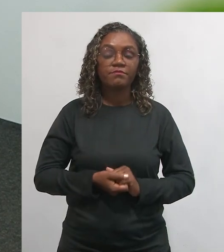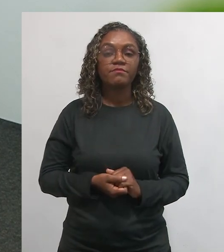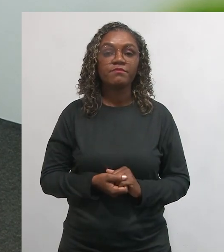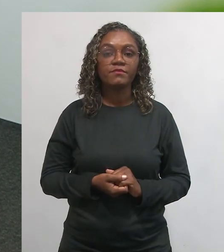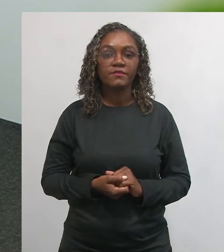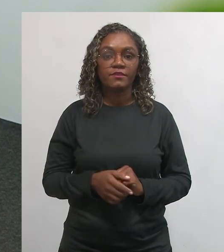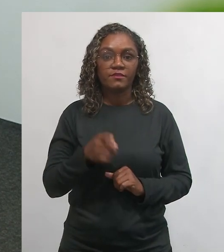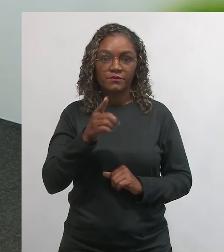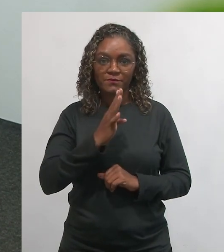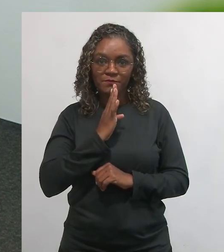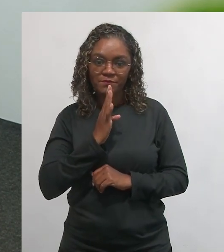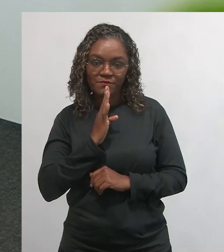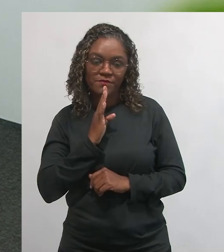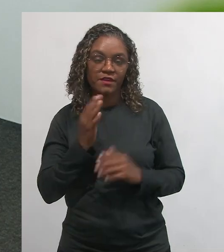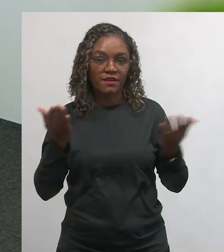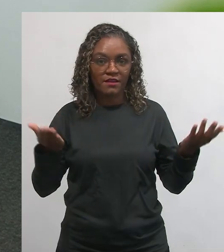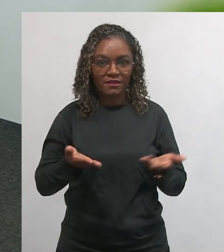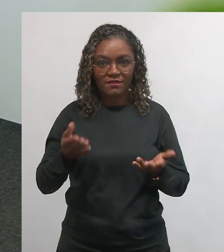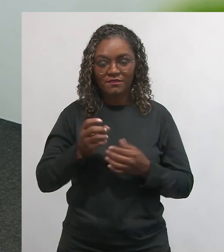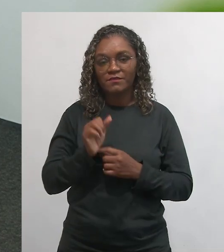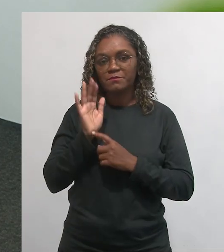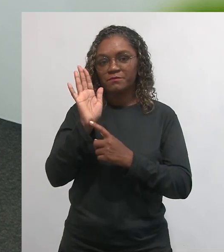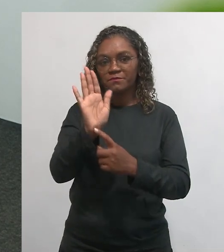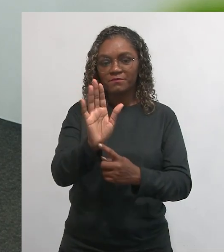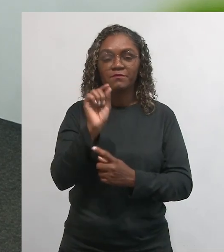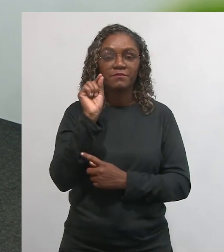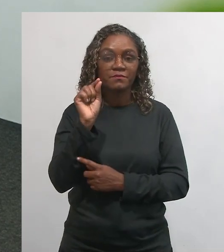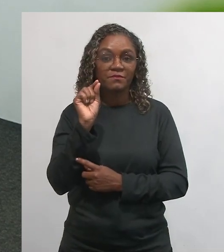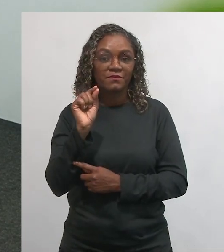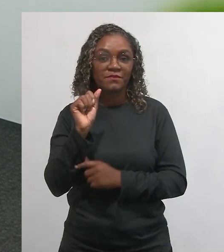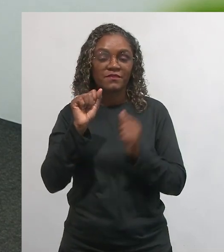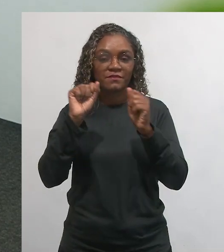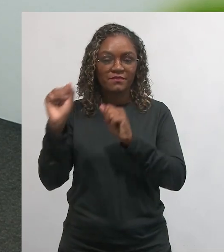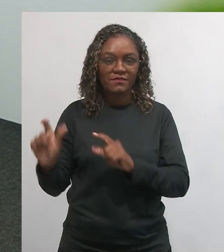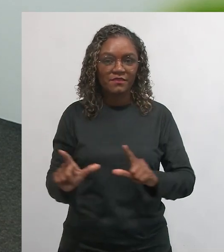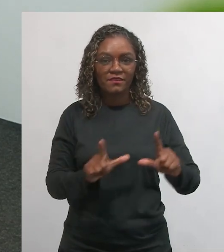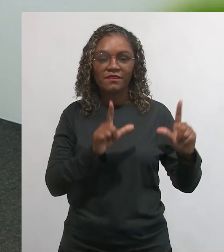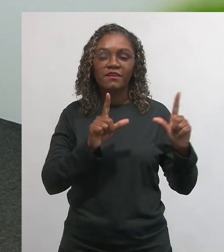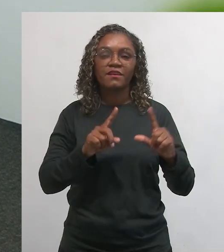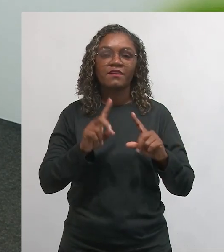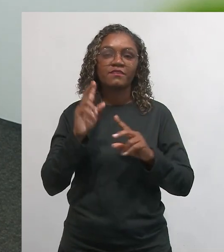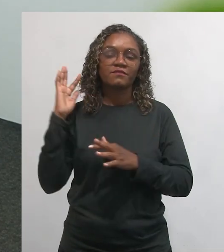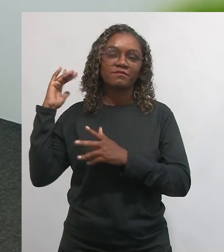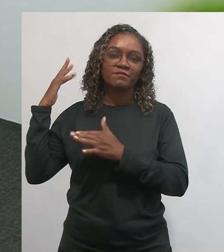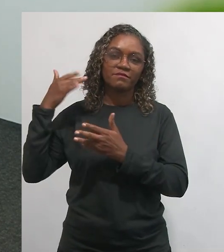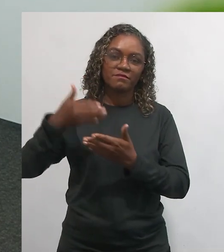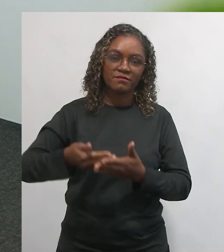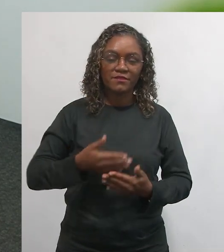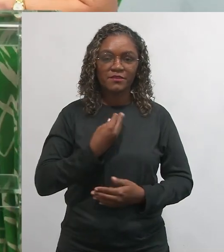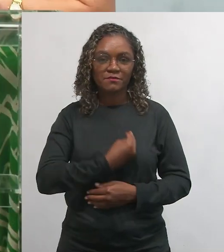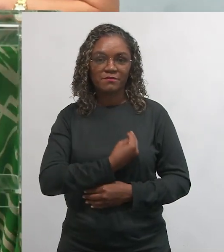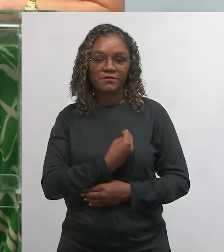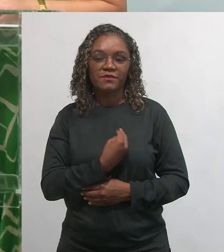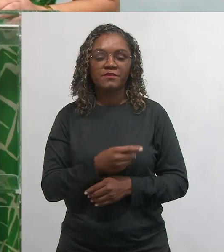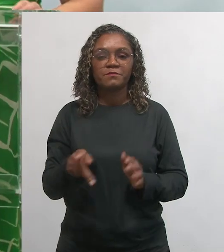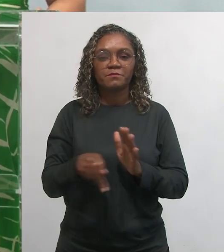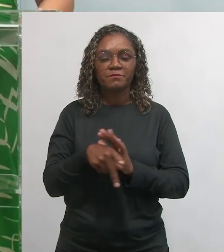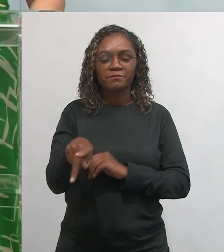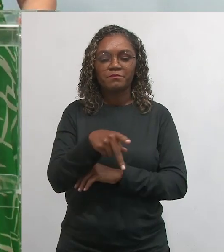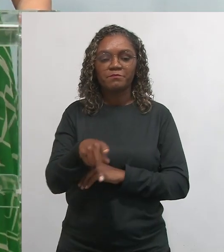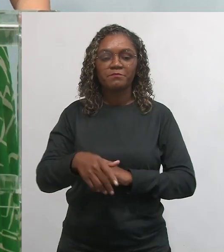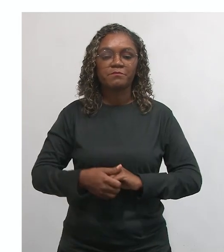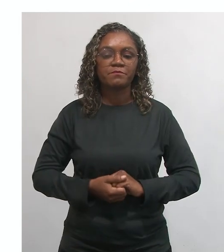Para que você me conheça, eu vou me apresentar através de alguns slides que eu trago da minha trajetória docente.